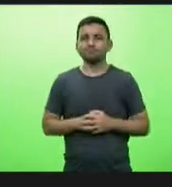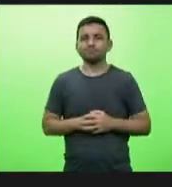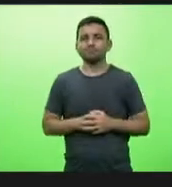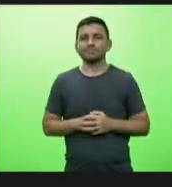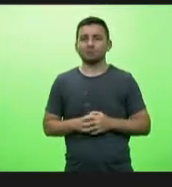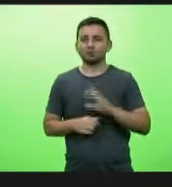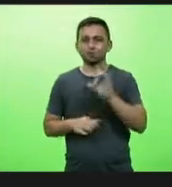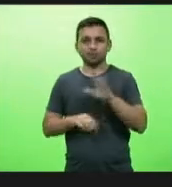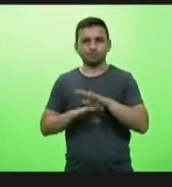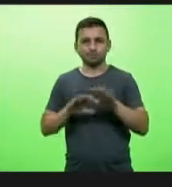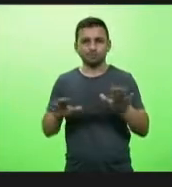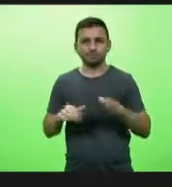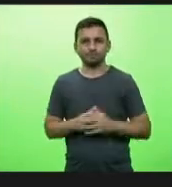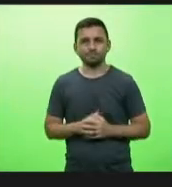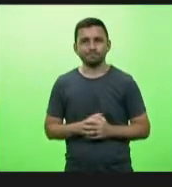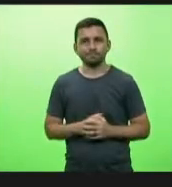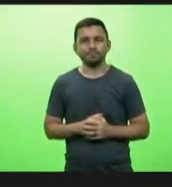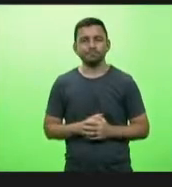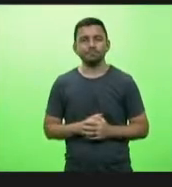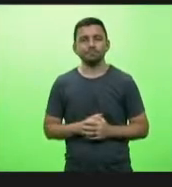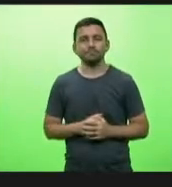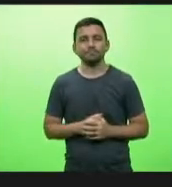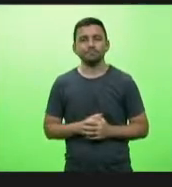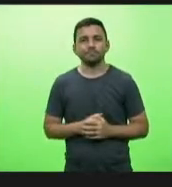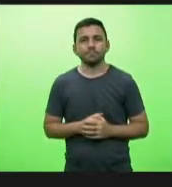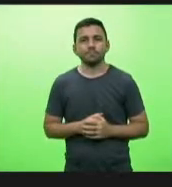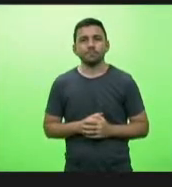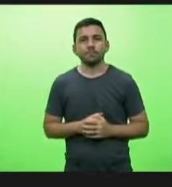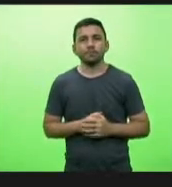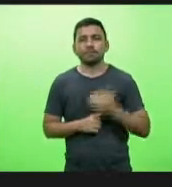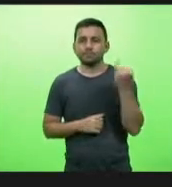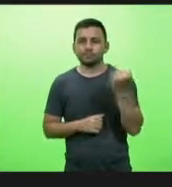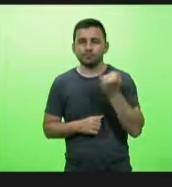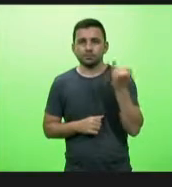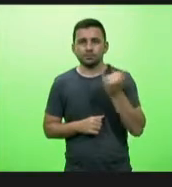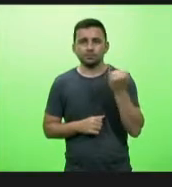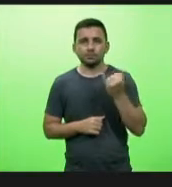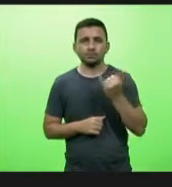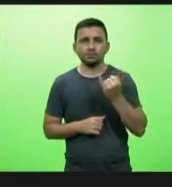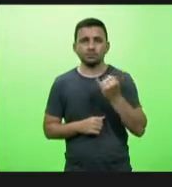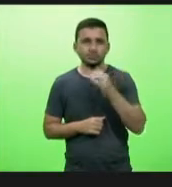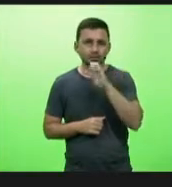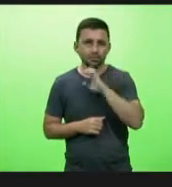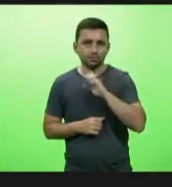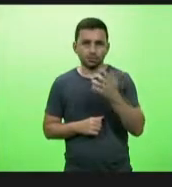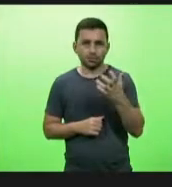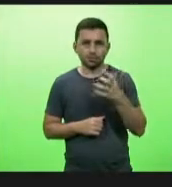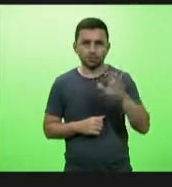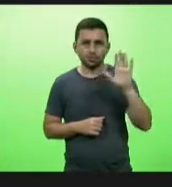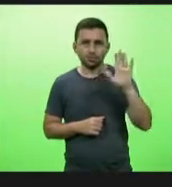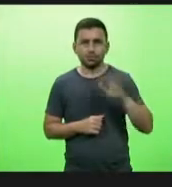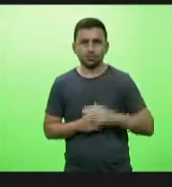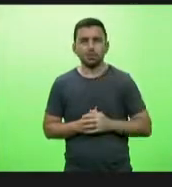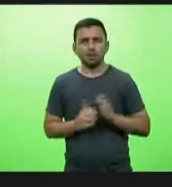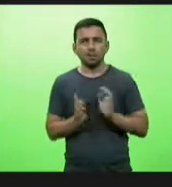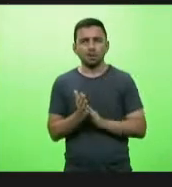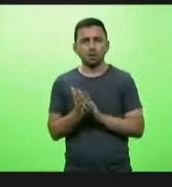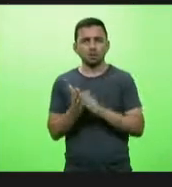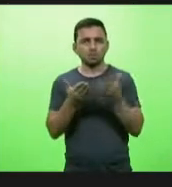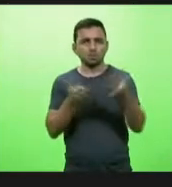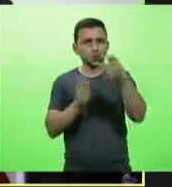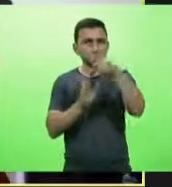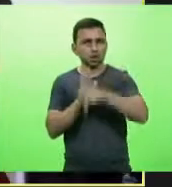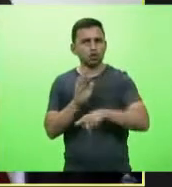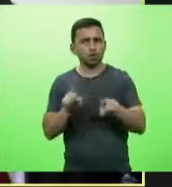só. Obrigado, deputada Ada. É muito importante, não sei se o deputado Felipe quer uma parte também, eu parabenizo pelo seu projeto,